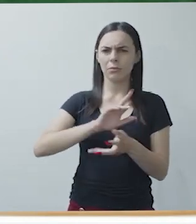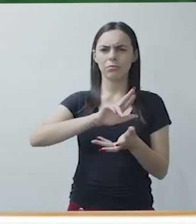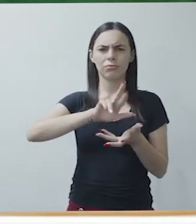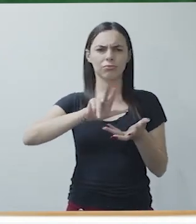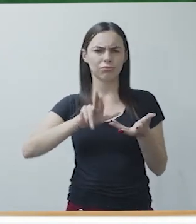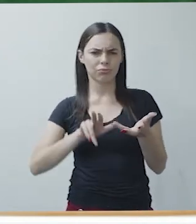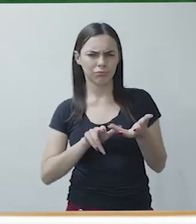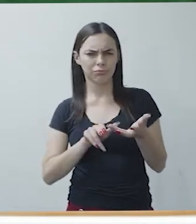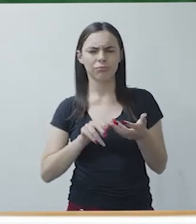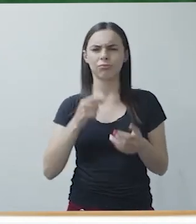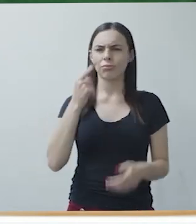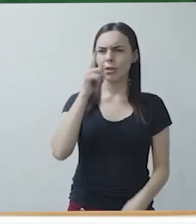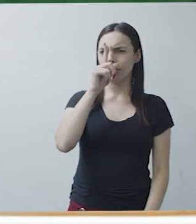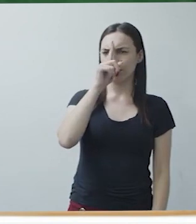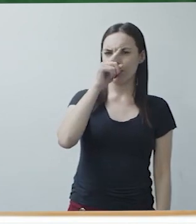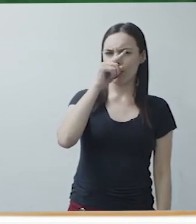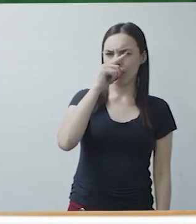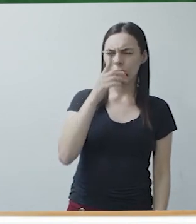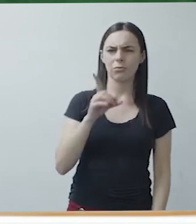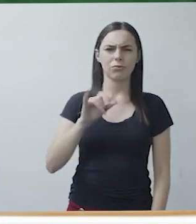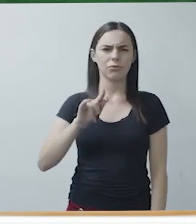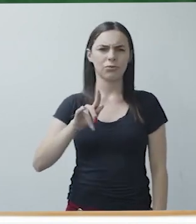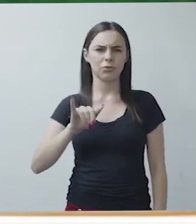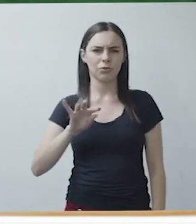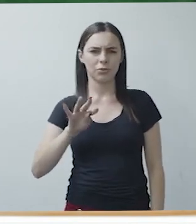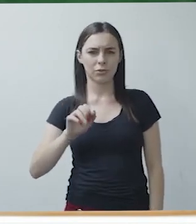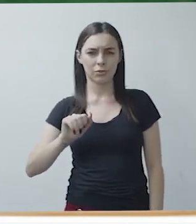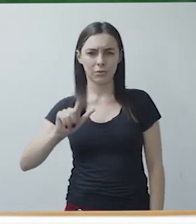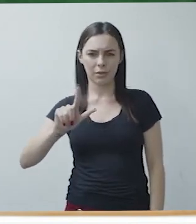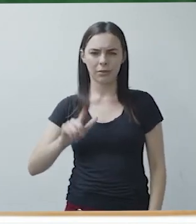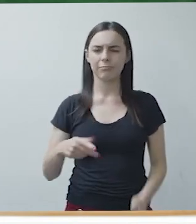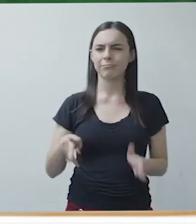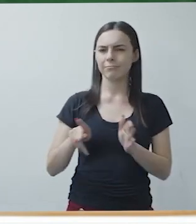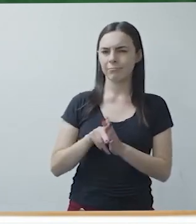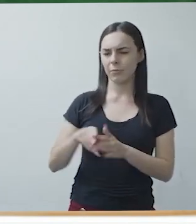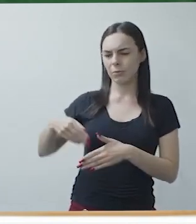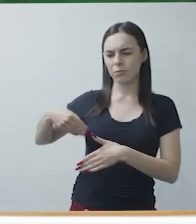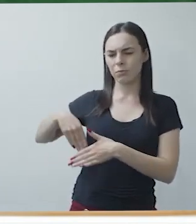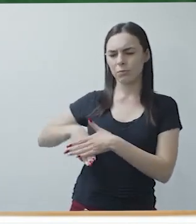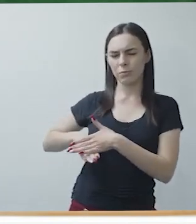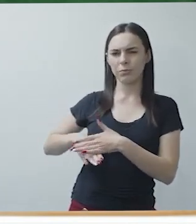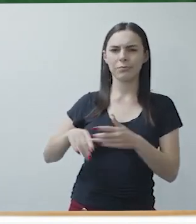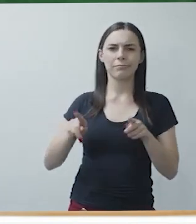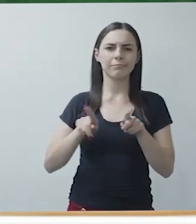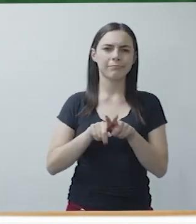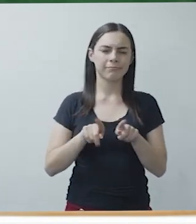O relógio analógico, o relógio digital, o relógio de bolso,